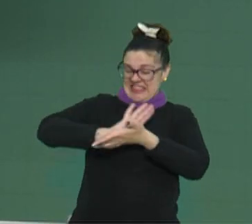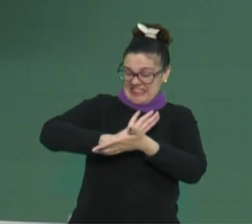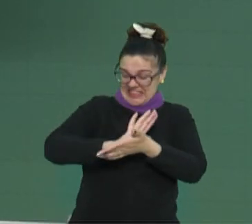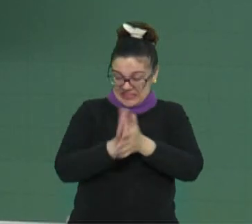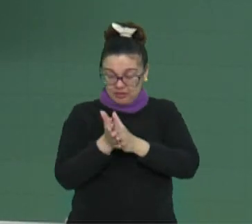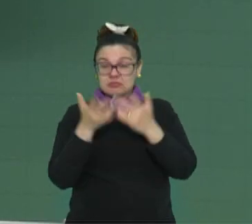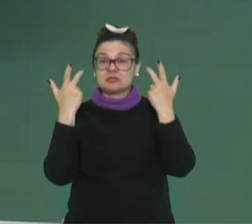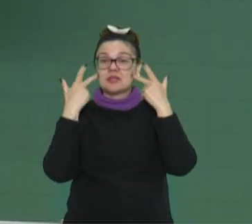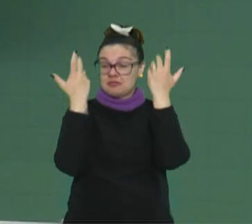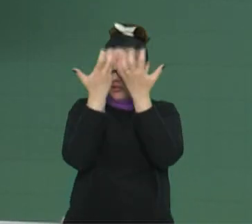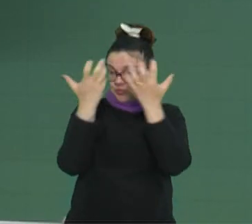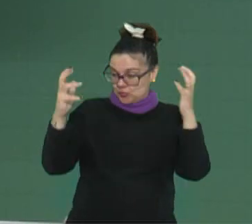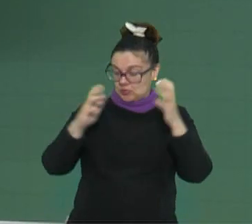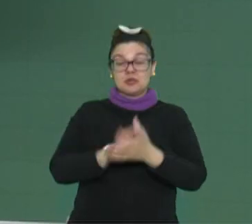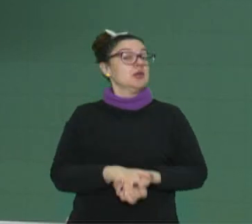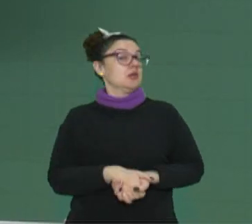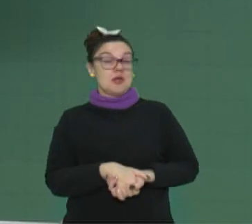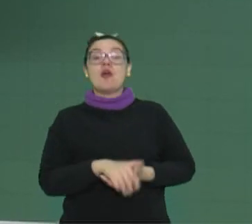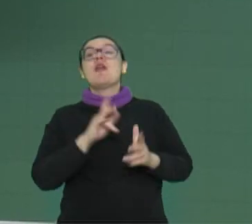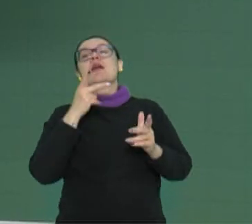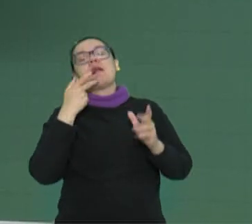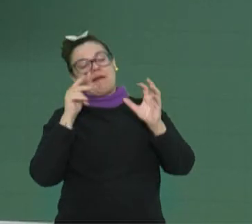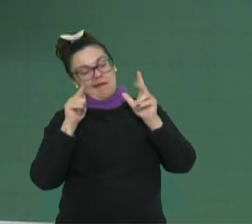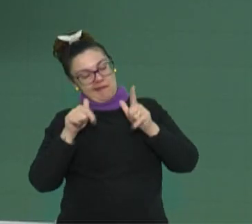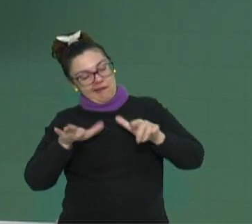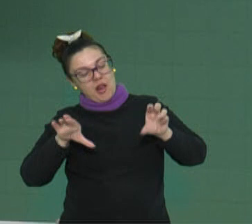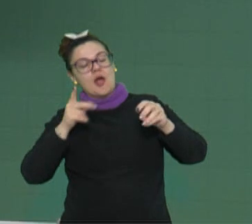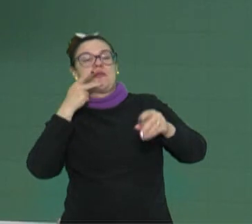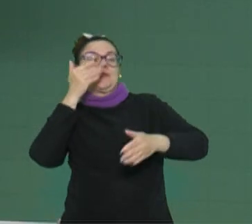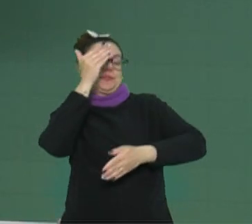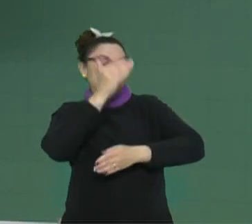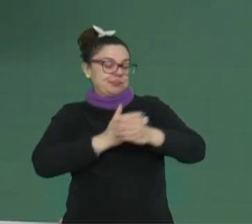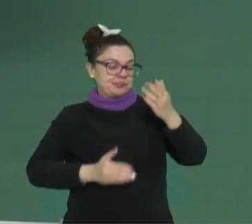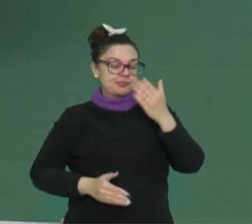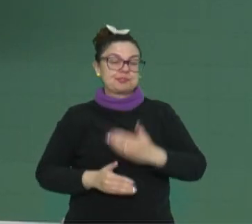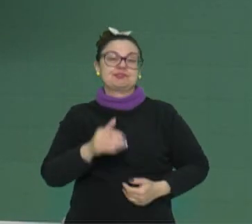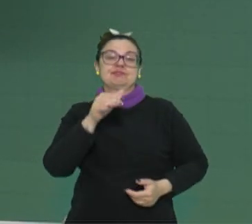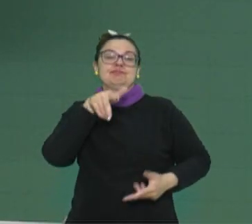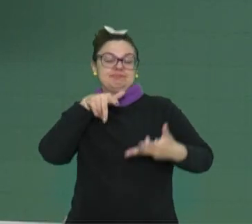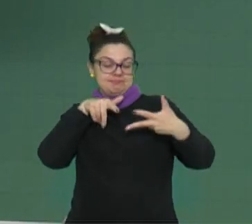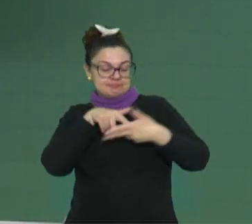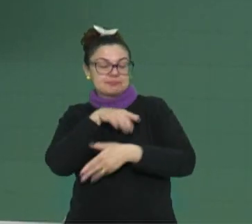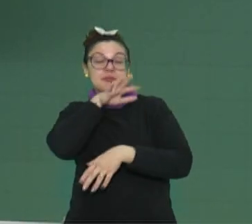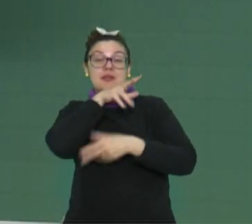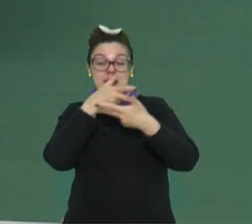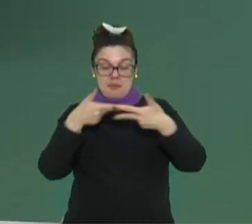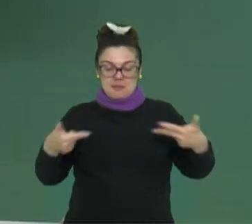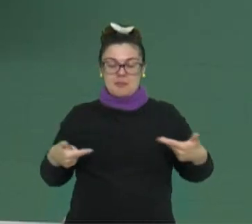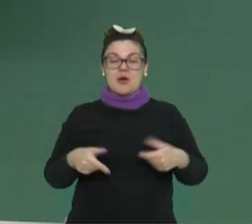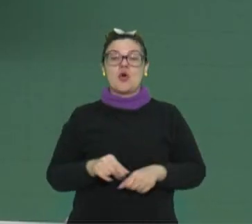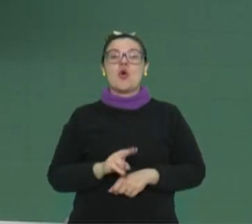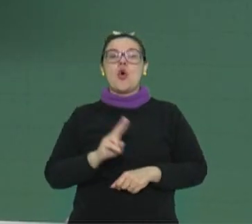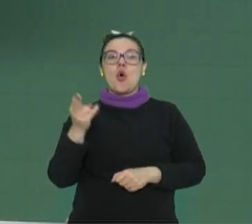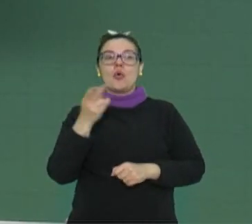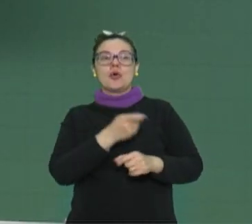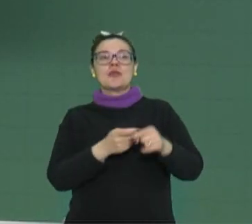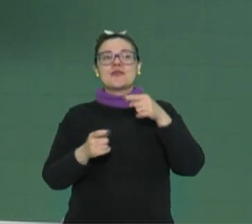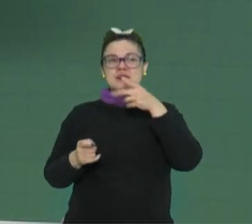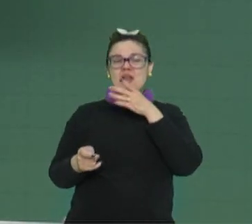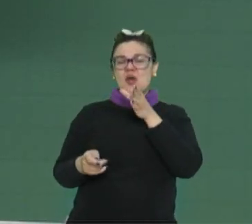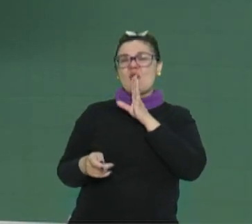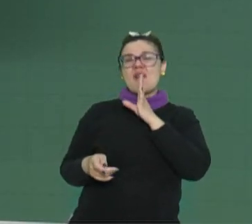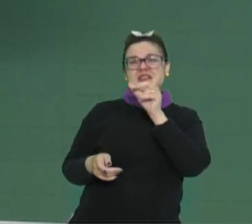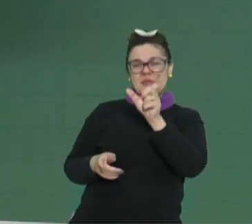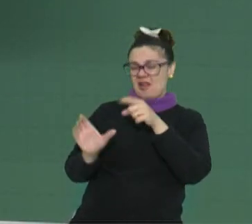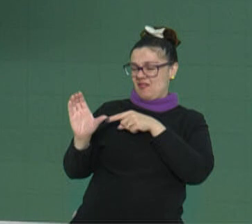Não necessariamente, apesar de falar de mutilação, de castração. Domínio da contingência, você sabe o que é